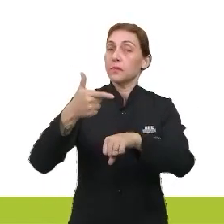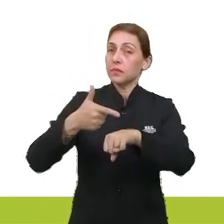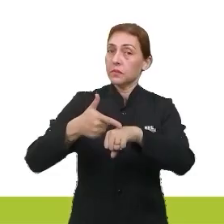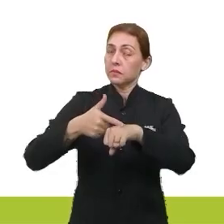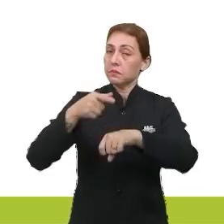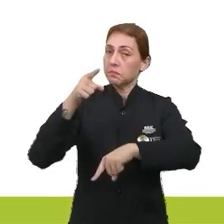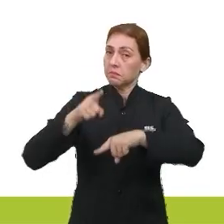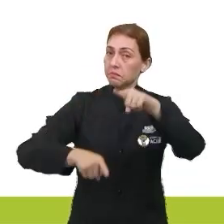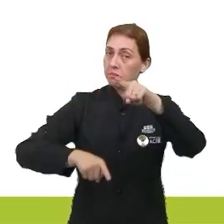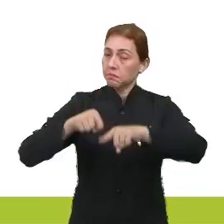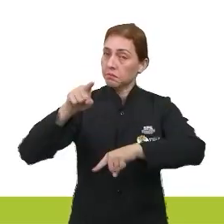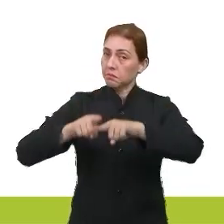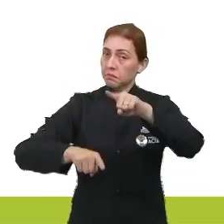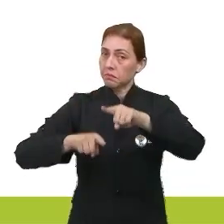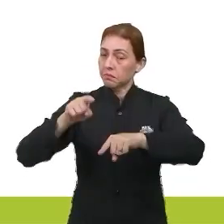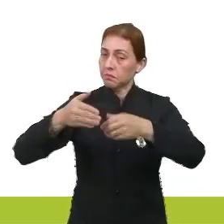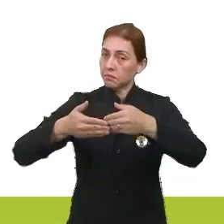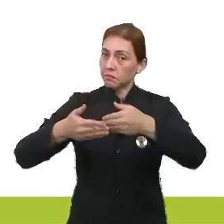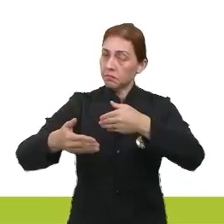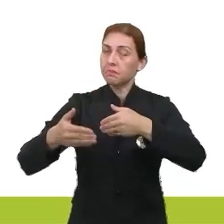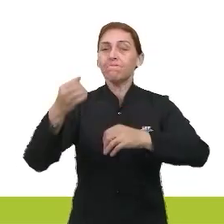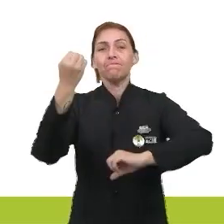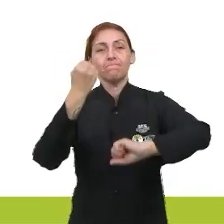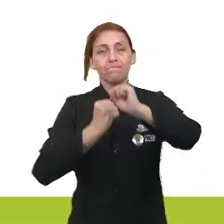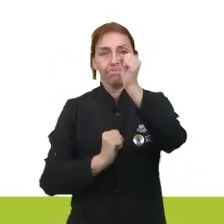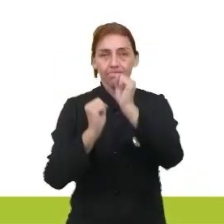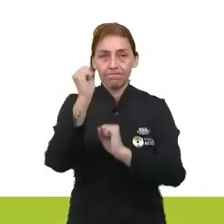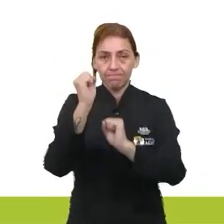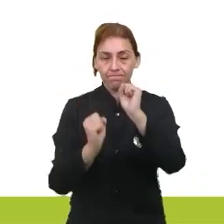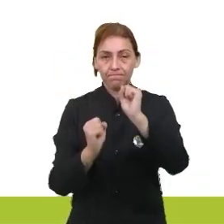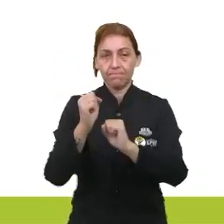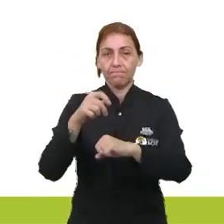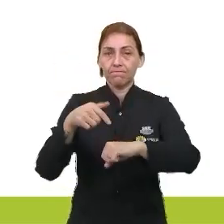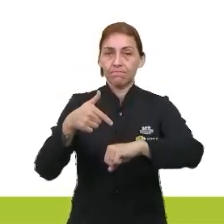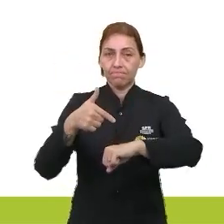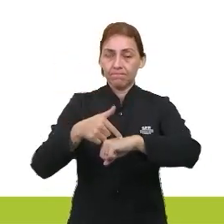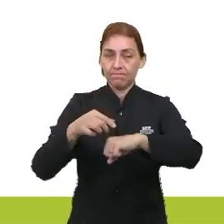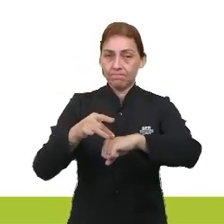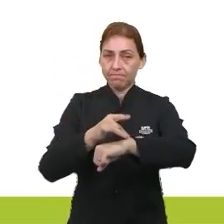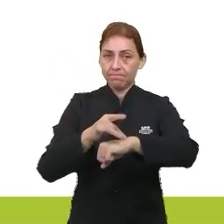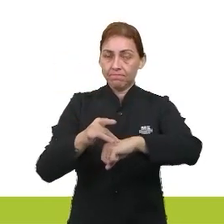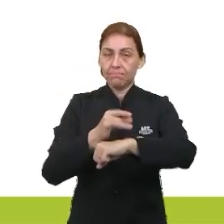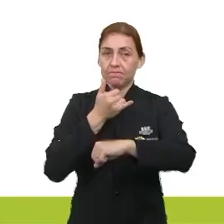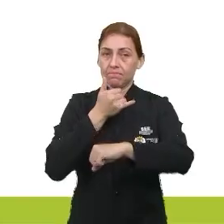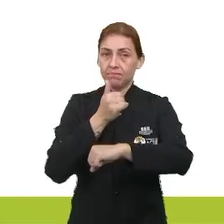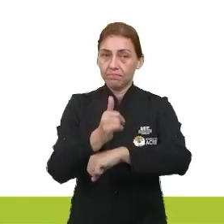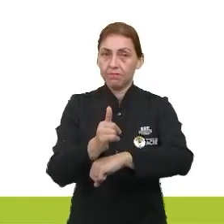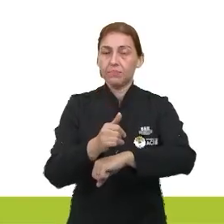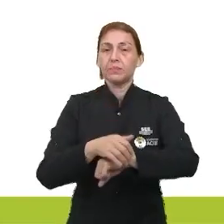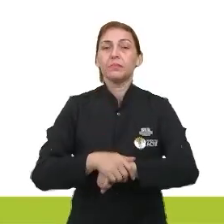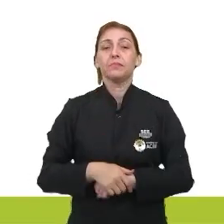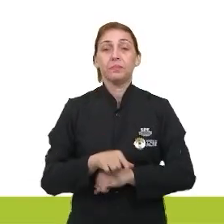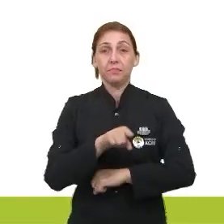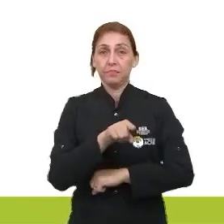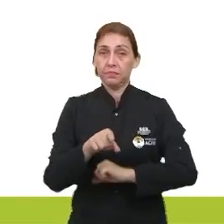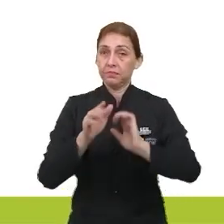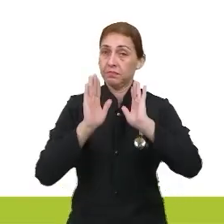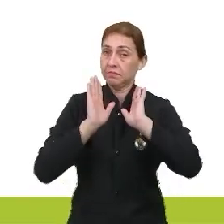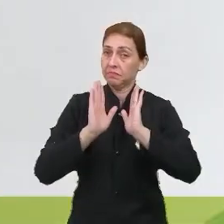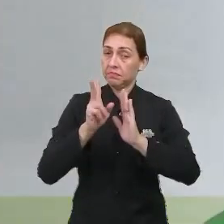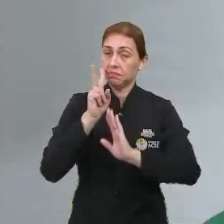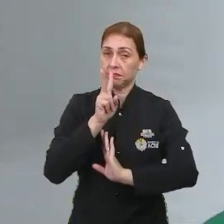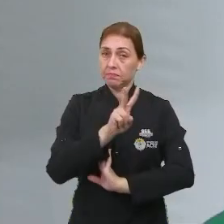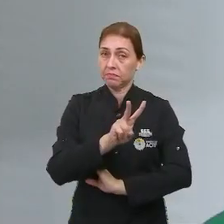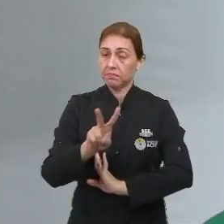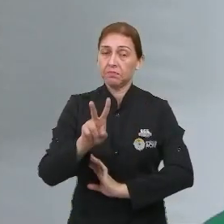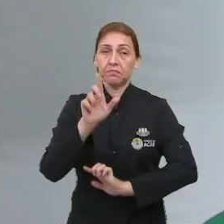Outros propulsores para a indústria, petróleo e eletricidade. Você já deve ter